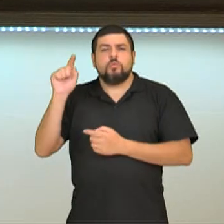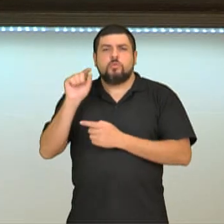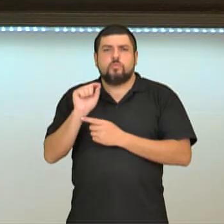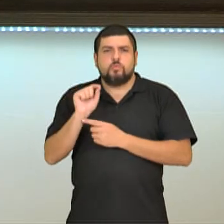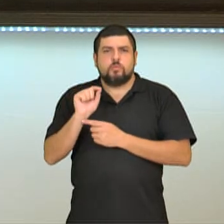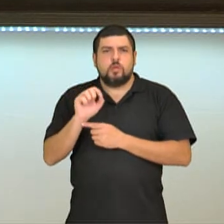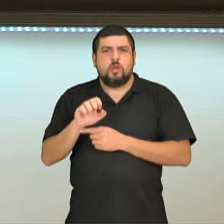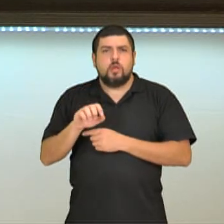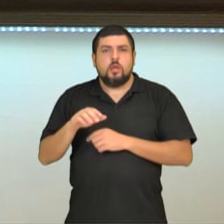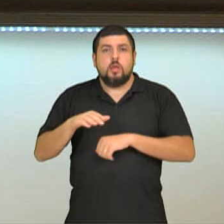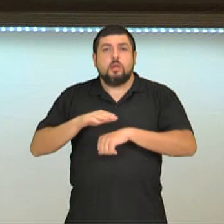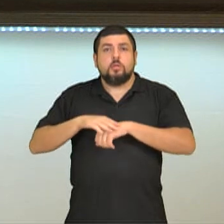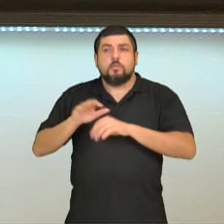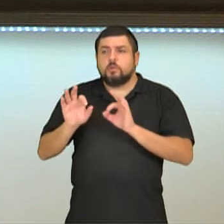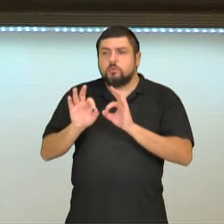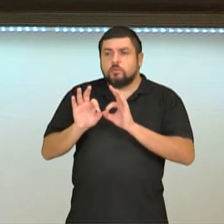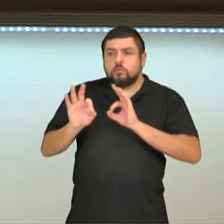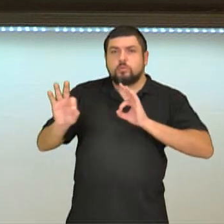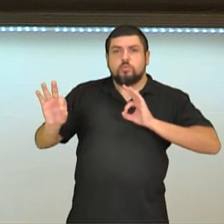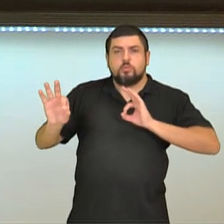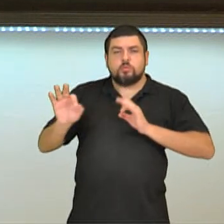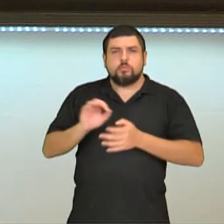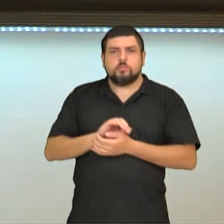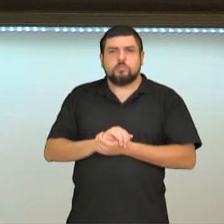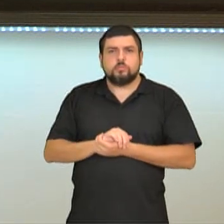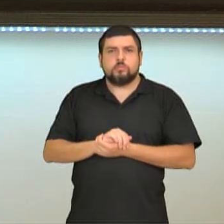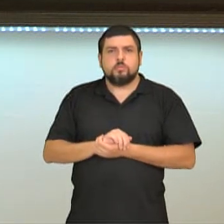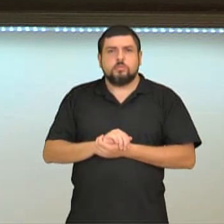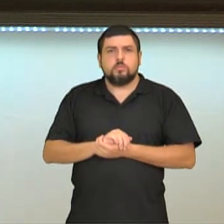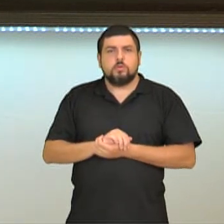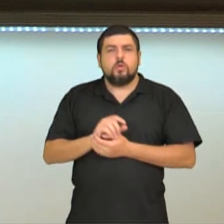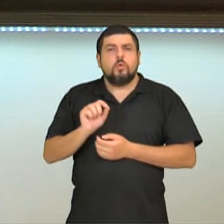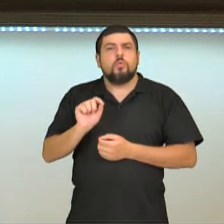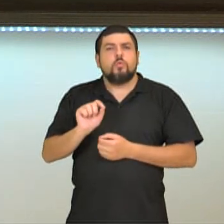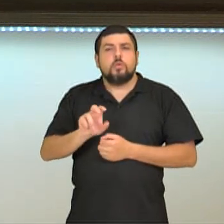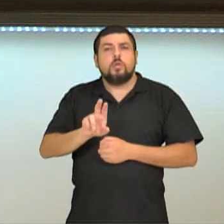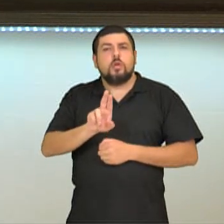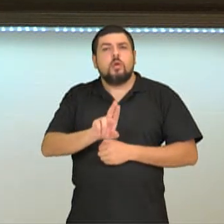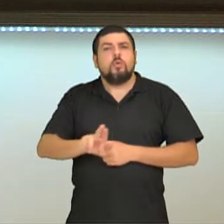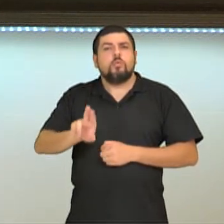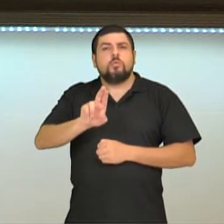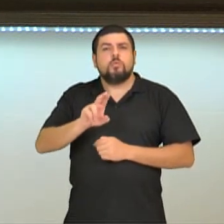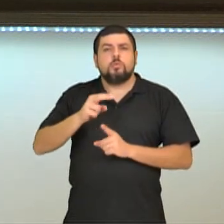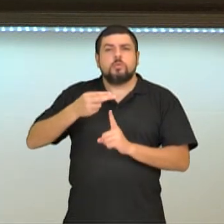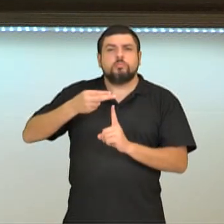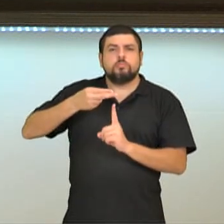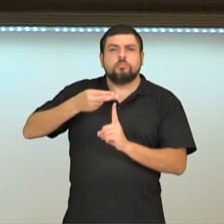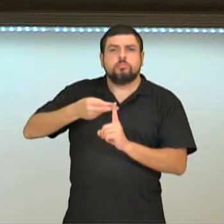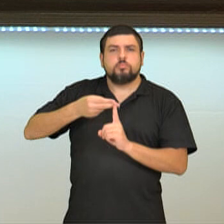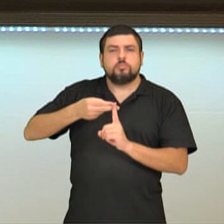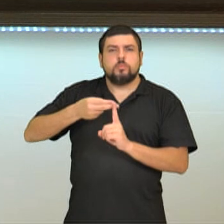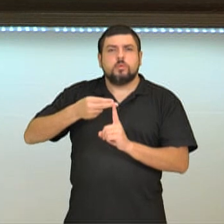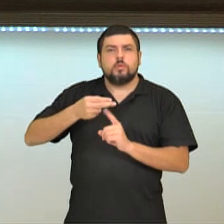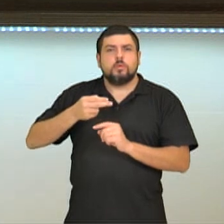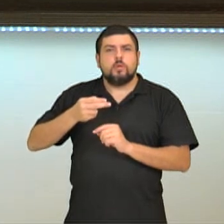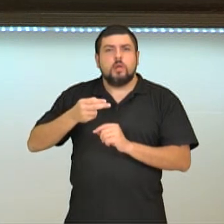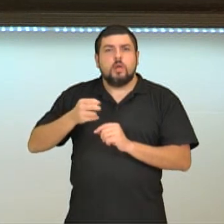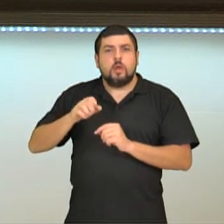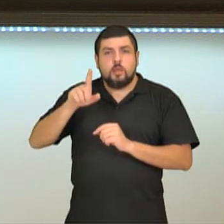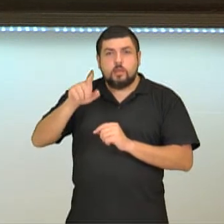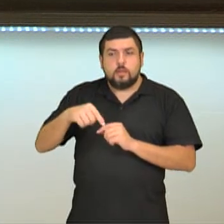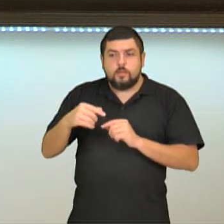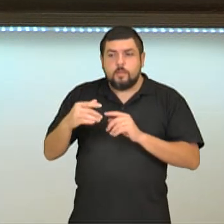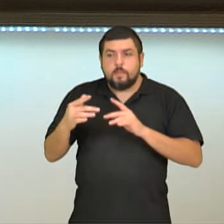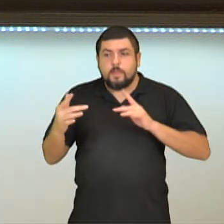mais longa distância. Então, eles geralmente são utilizados instrumentos mediadores. Então, são lutas de aproximação